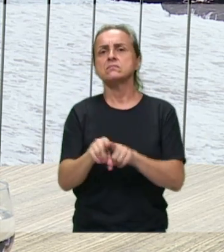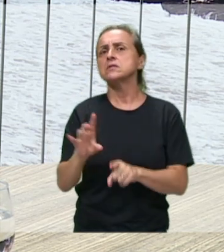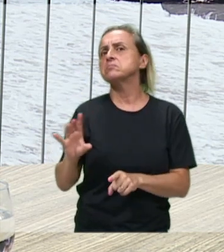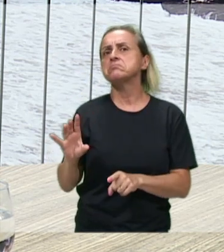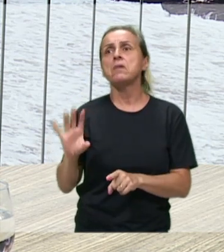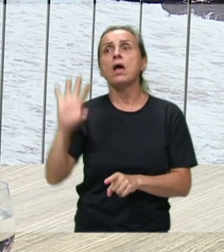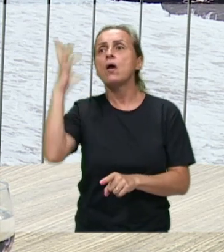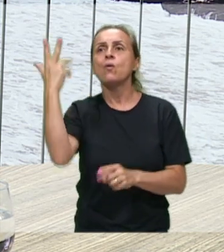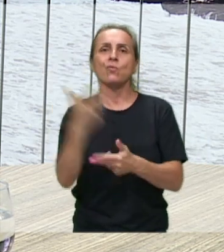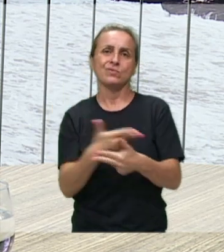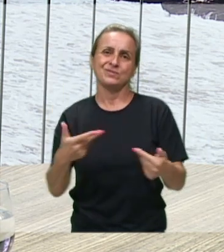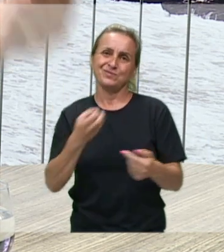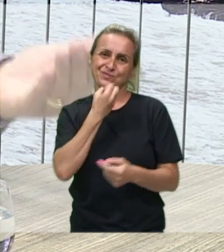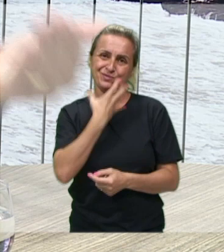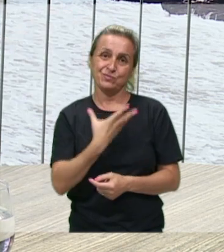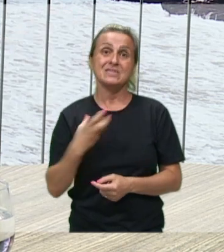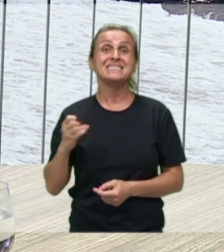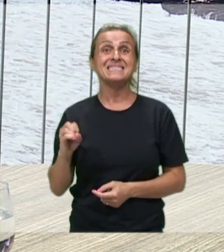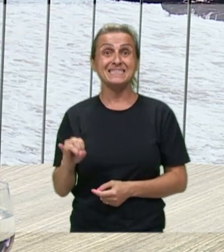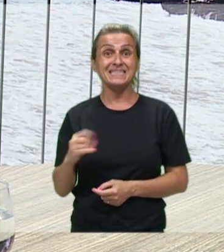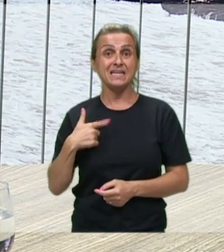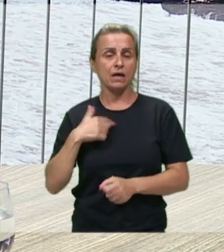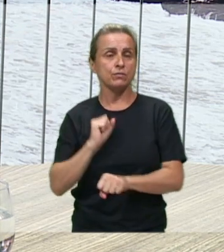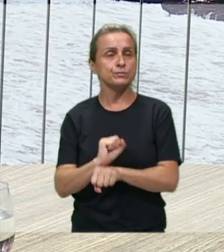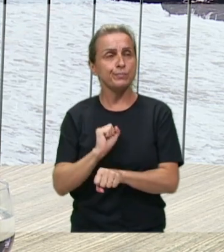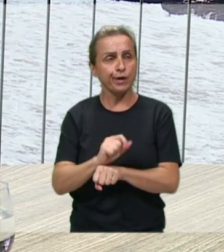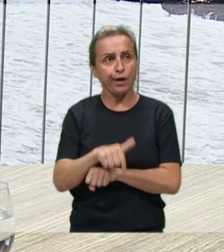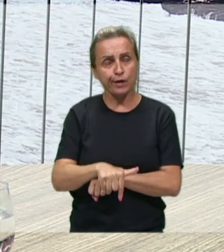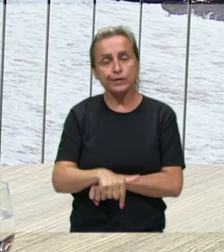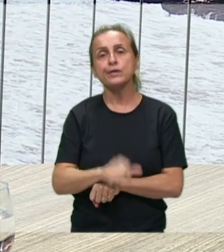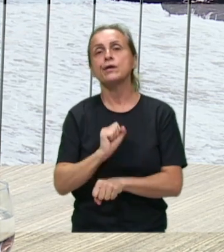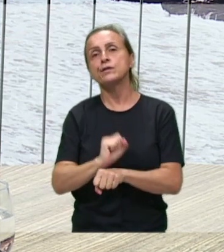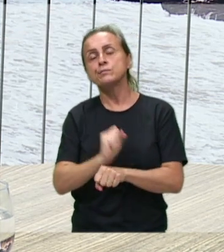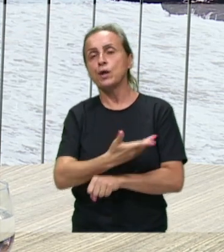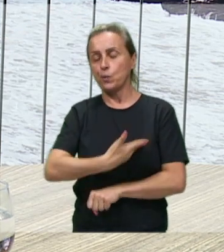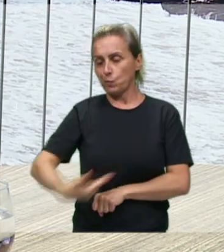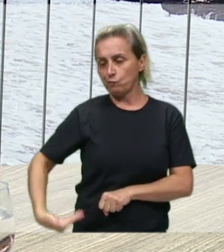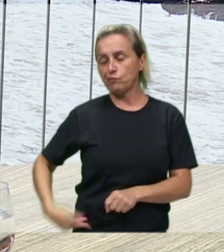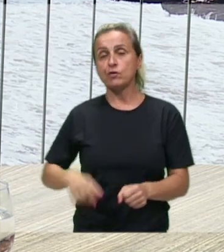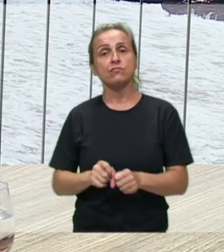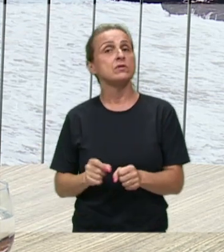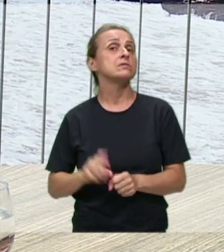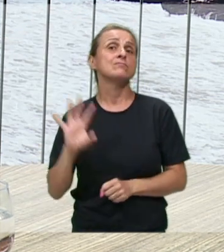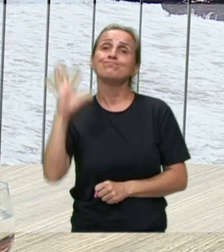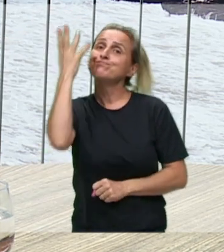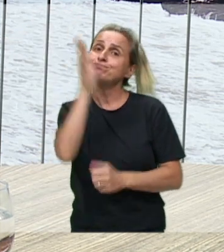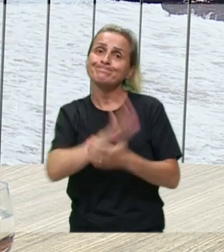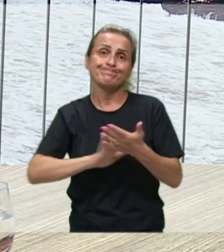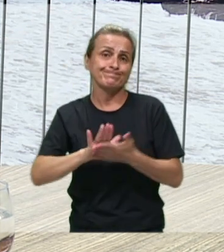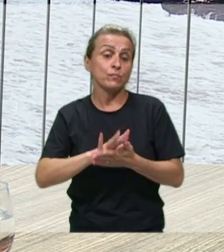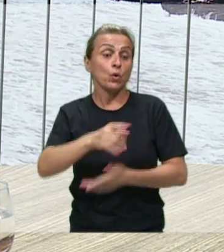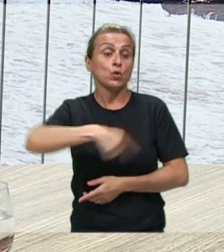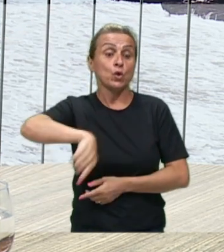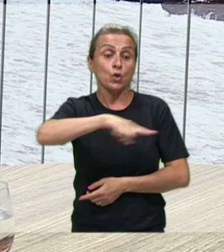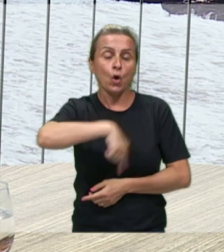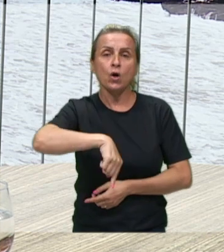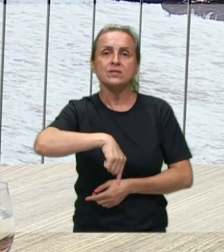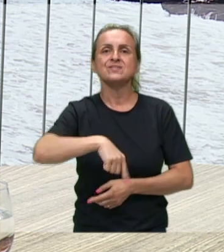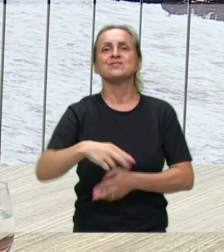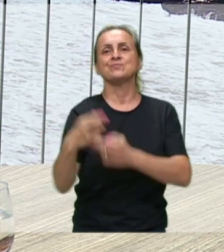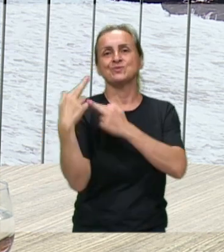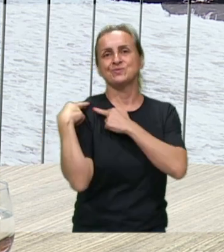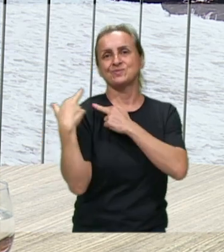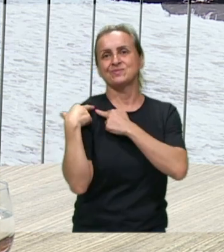ficar aqui e esperar o governo fazer, o governo não vai fazer. Nós temos que dar ideia para atualizações que possam cada vez mais fortalecer nosso